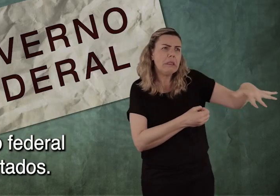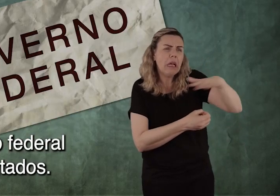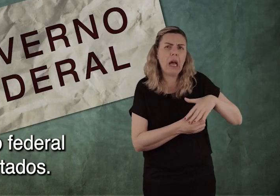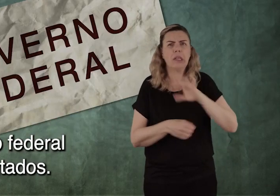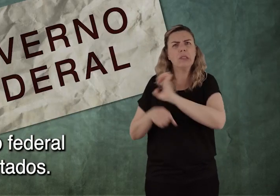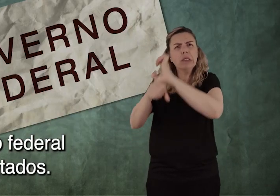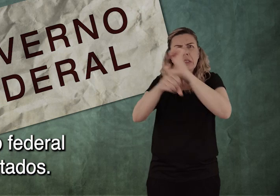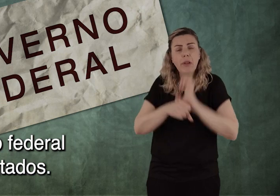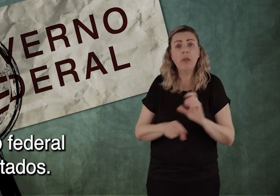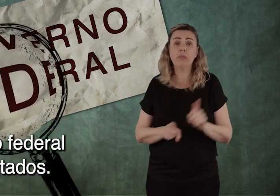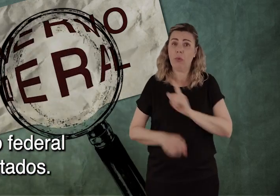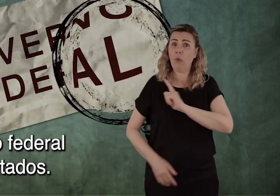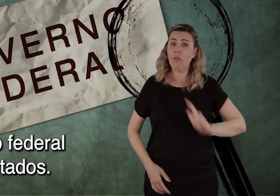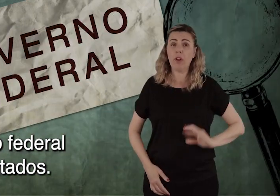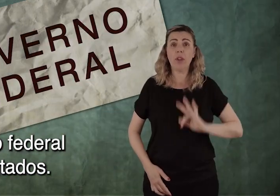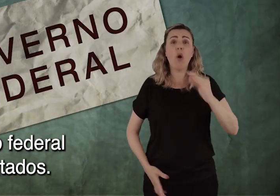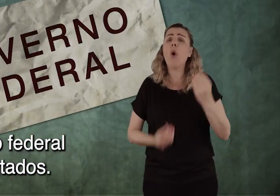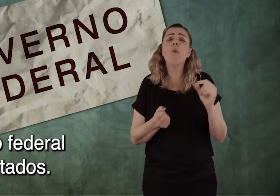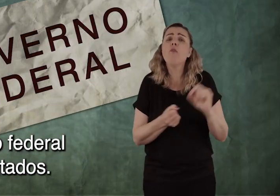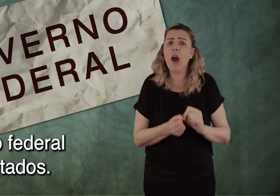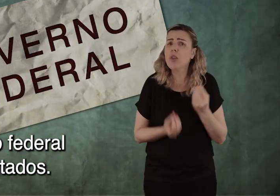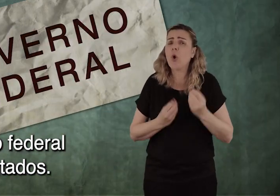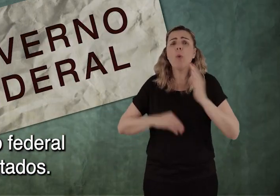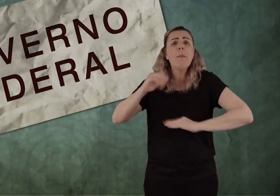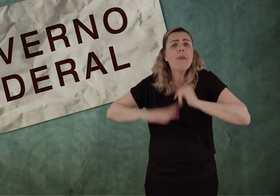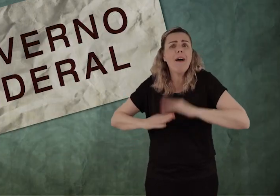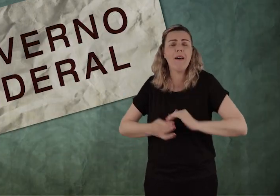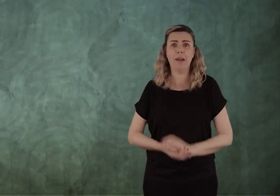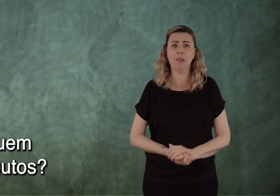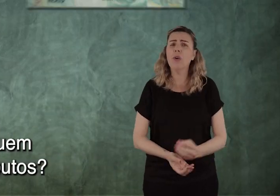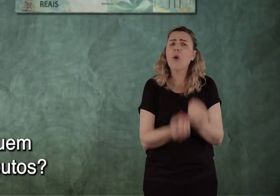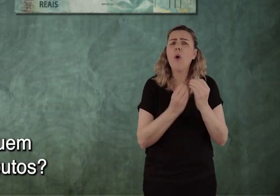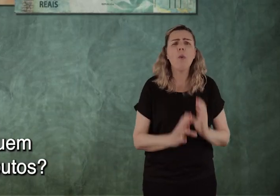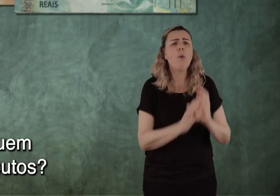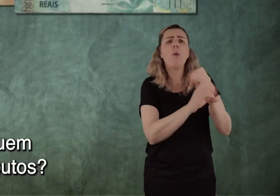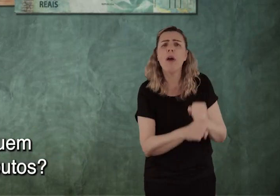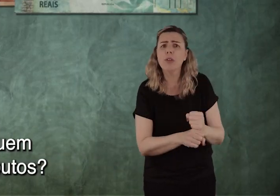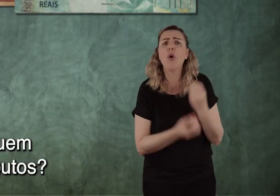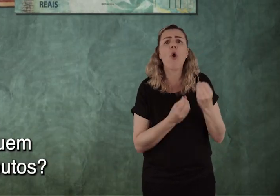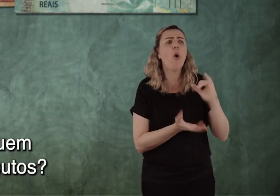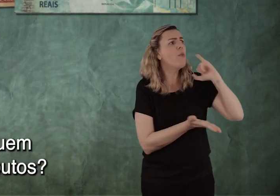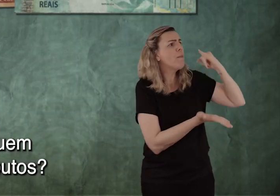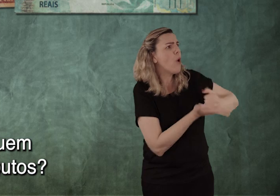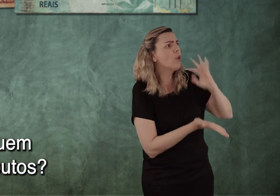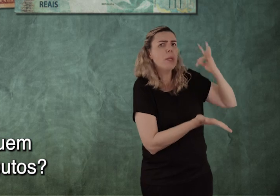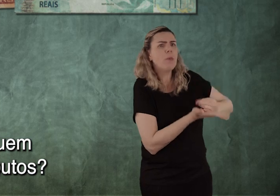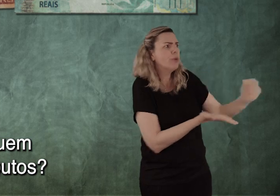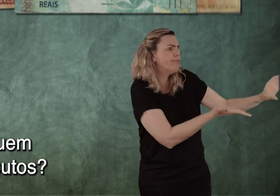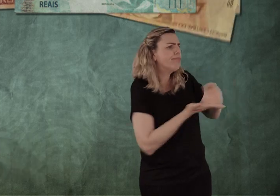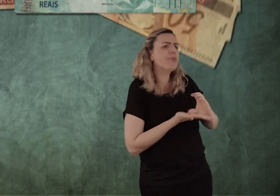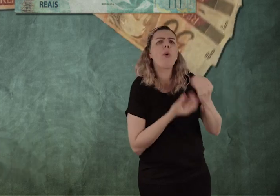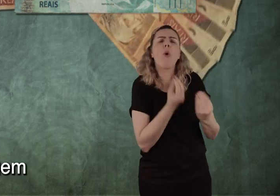nos estados e no governo federal são elaborados e executados. Como, quanto e de quem são arrecadados